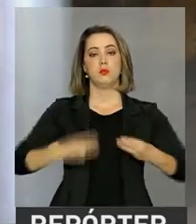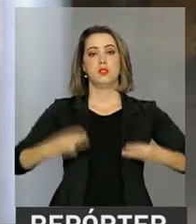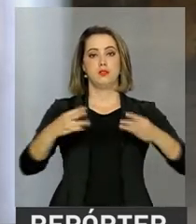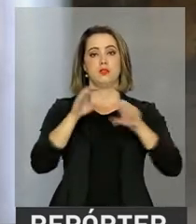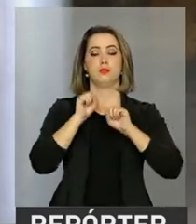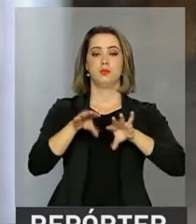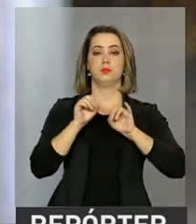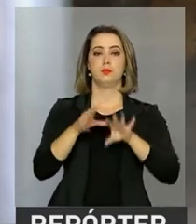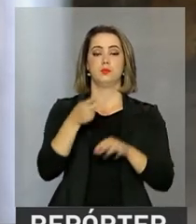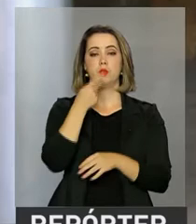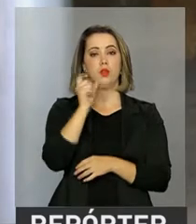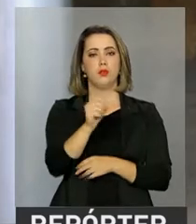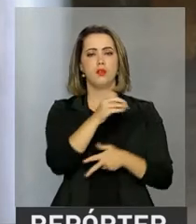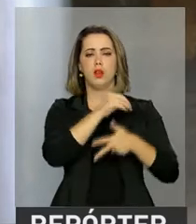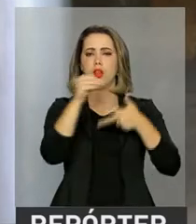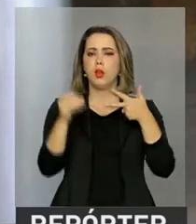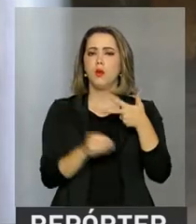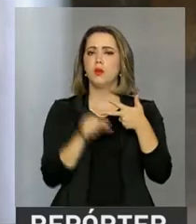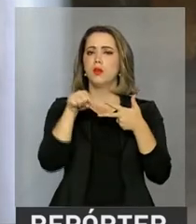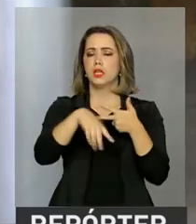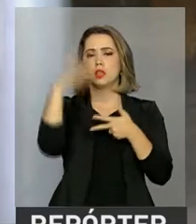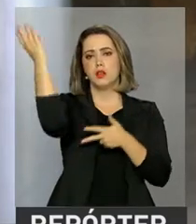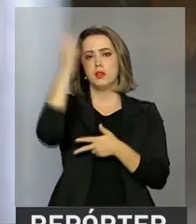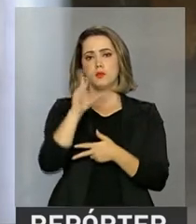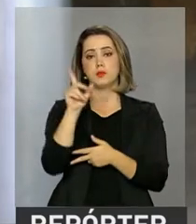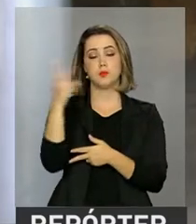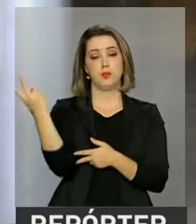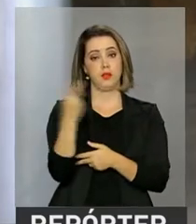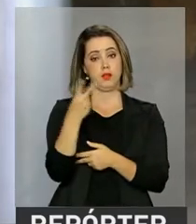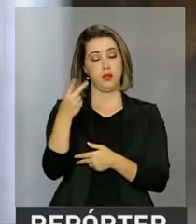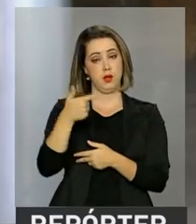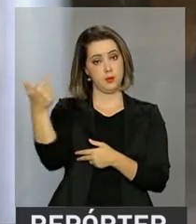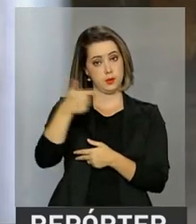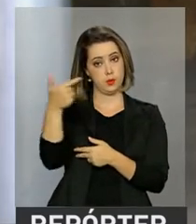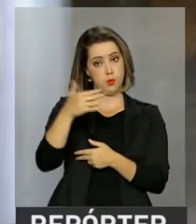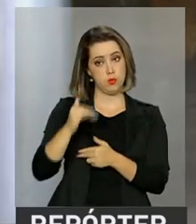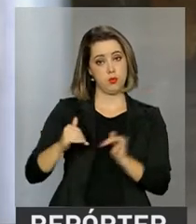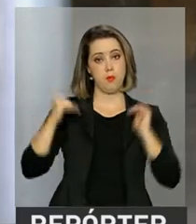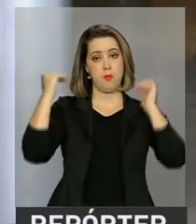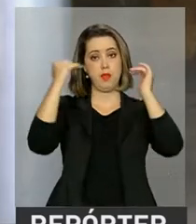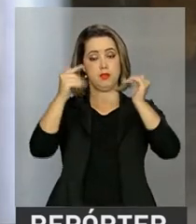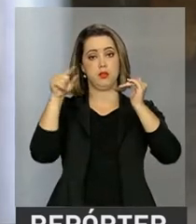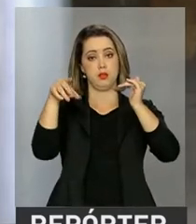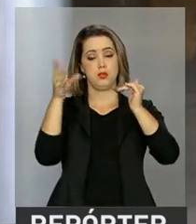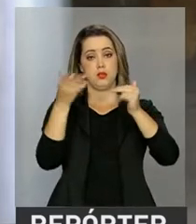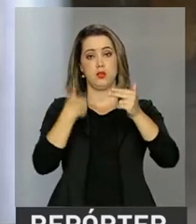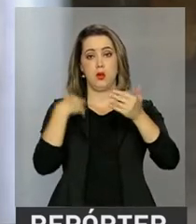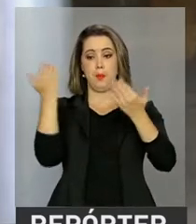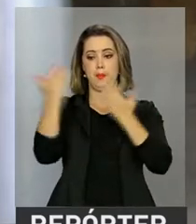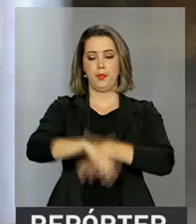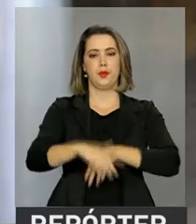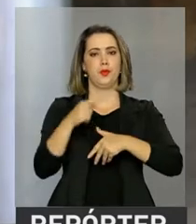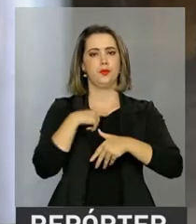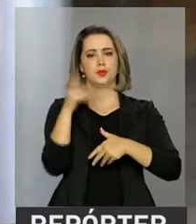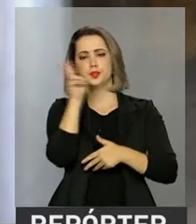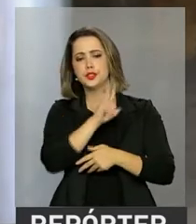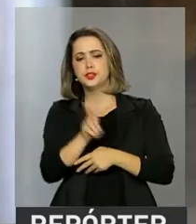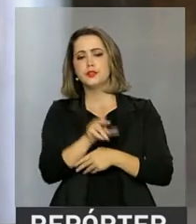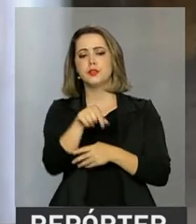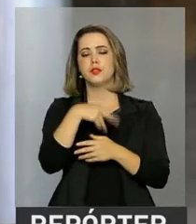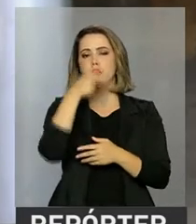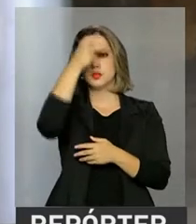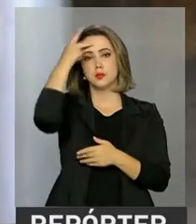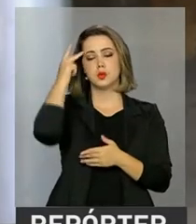o exame nacional do ensino médio brasileiro é o segundo maior exame para avaliar as competências dos alunos que